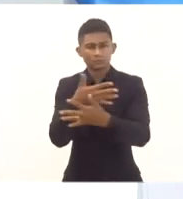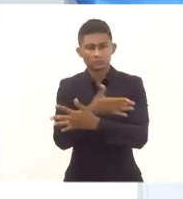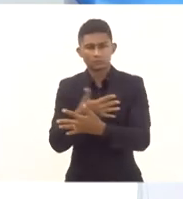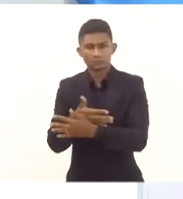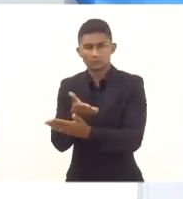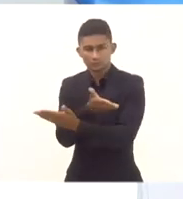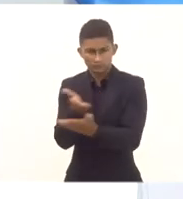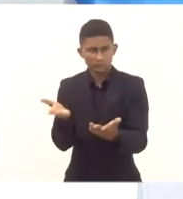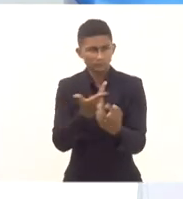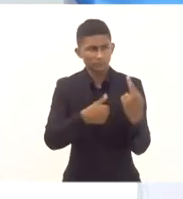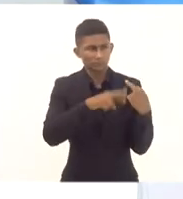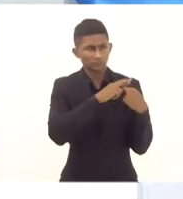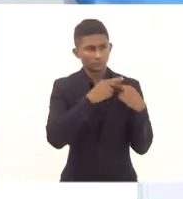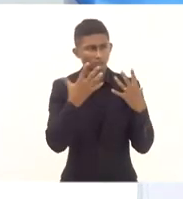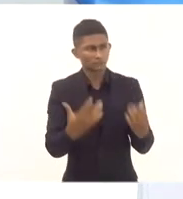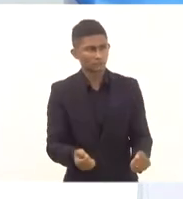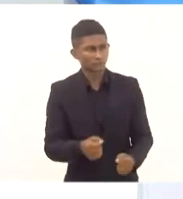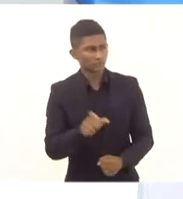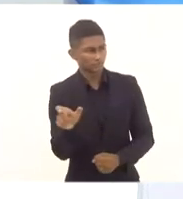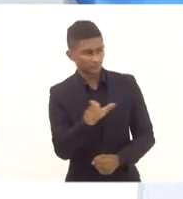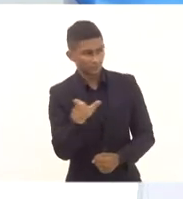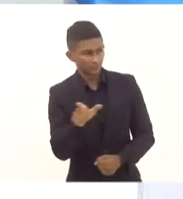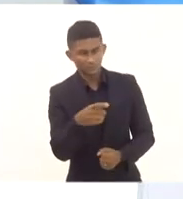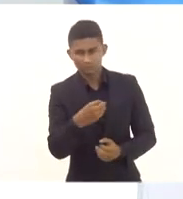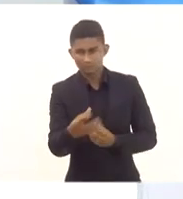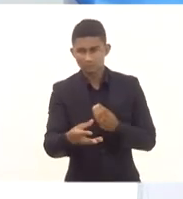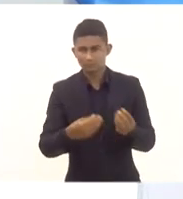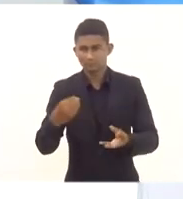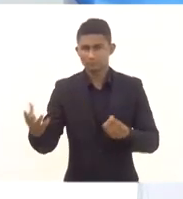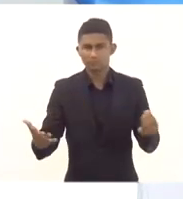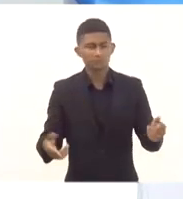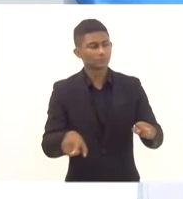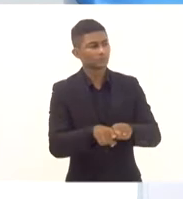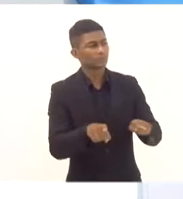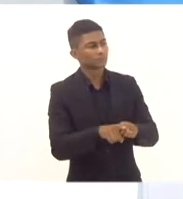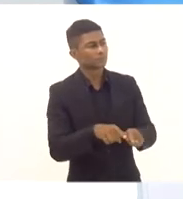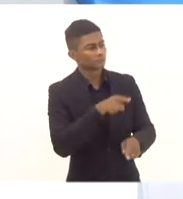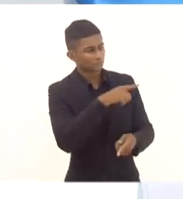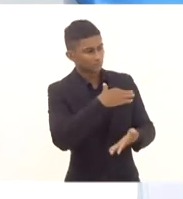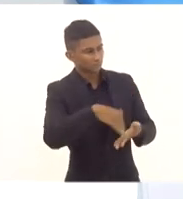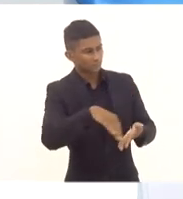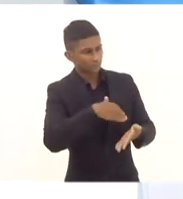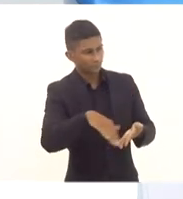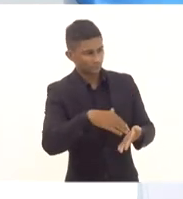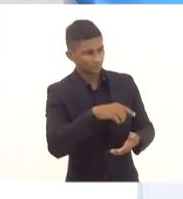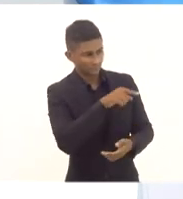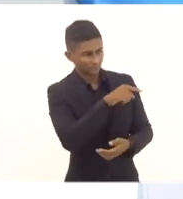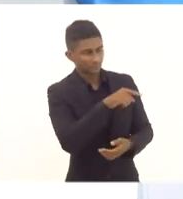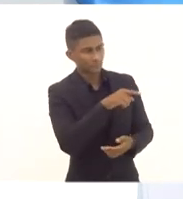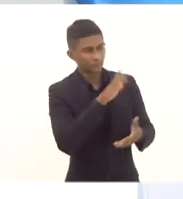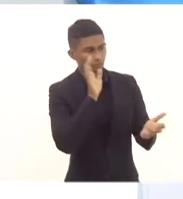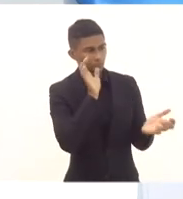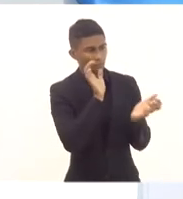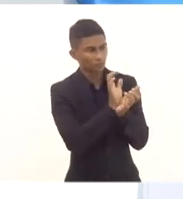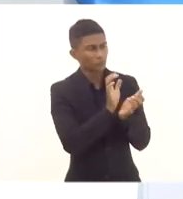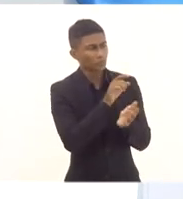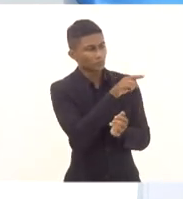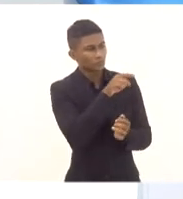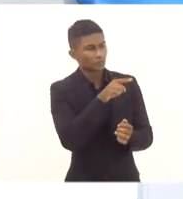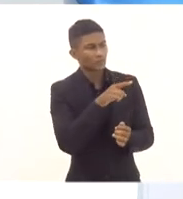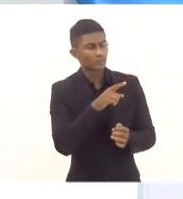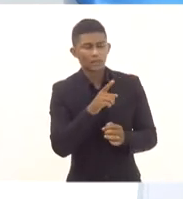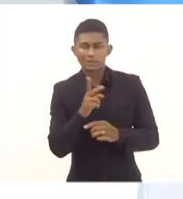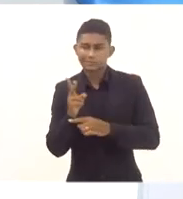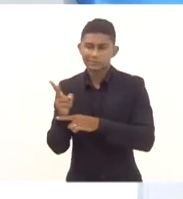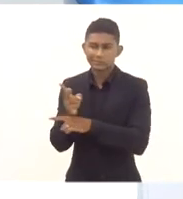por essa entrega dos cartões e se a da secretaria algum tipo de busca ativa para encontrar